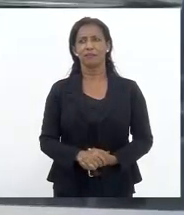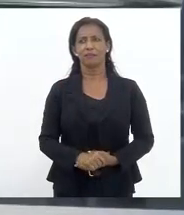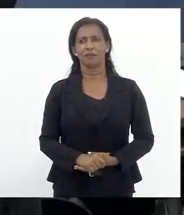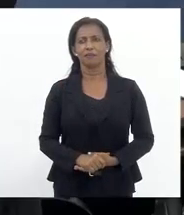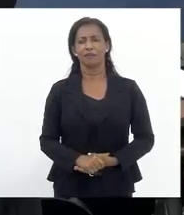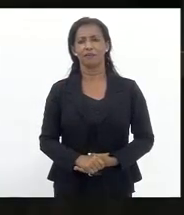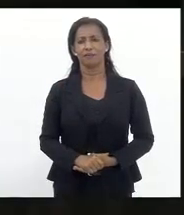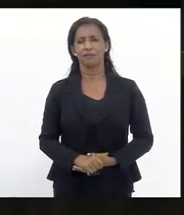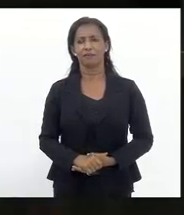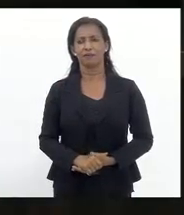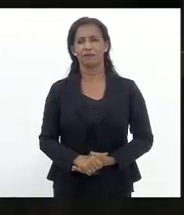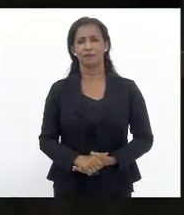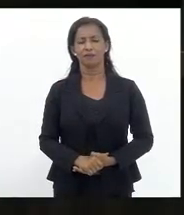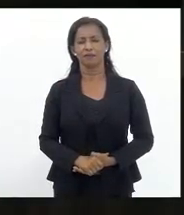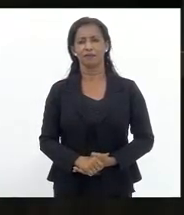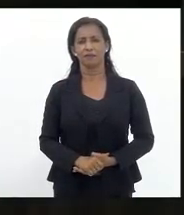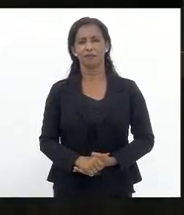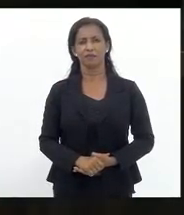Deputada